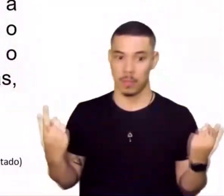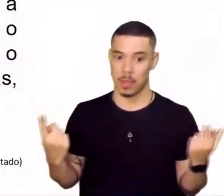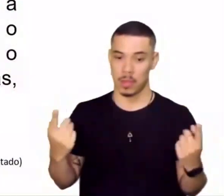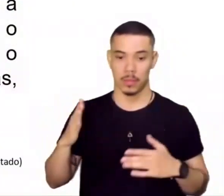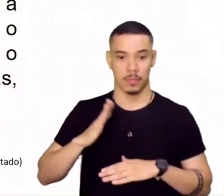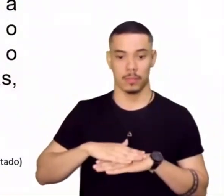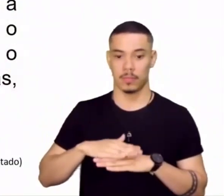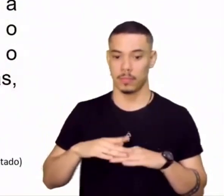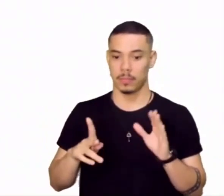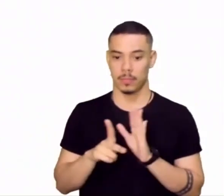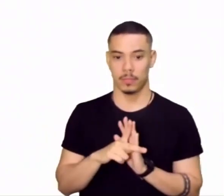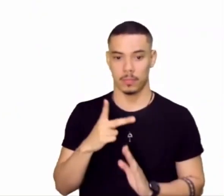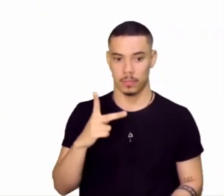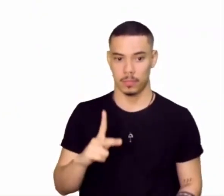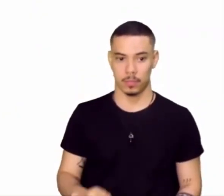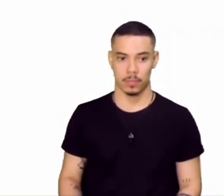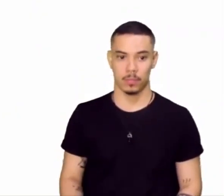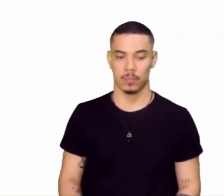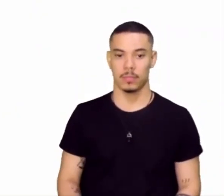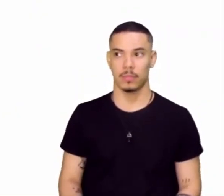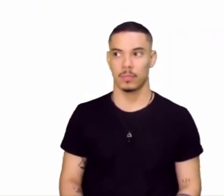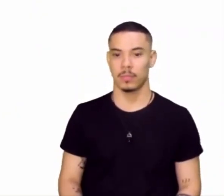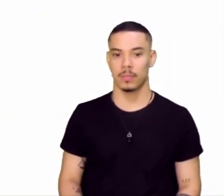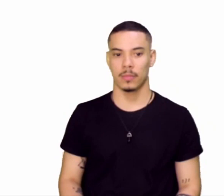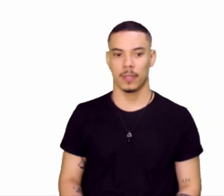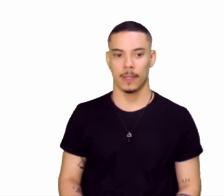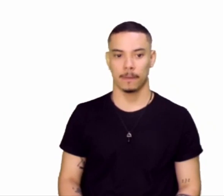condição, tá bom? Vamos lá, continuando.